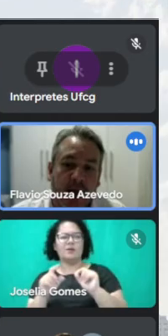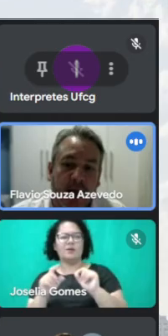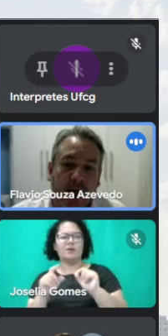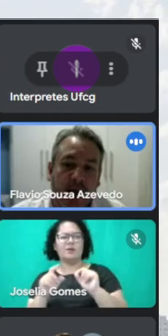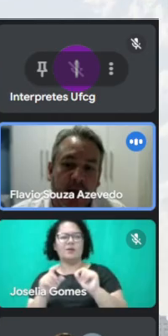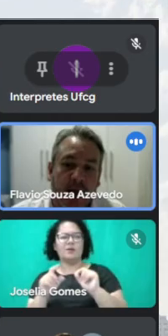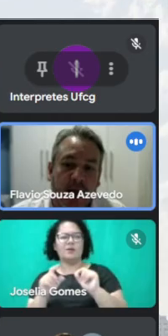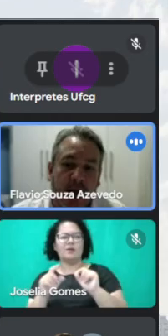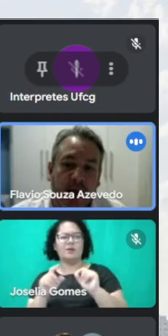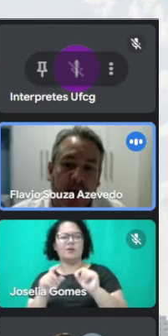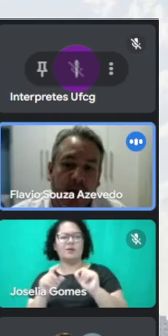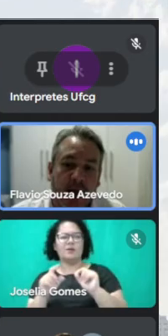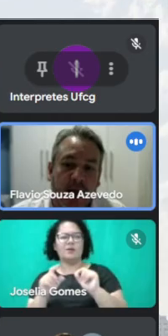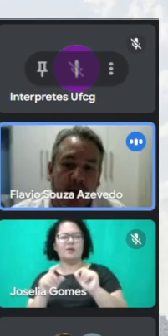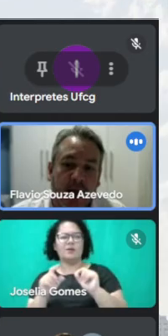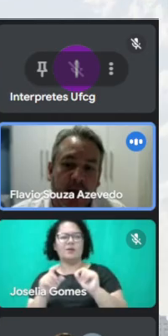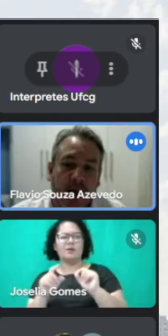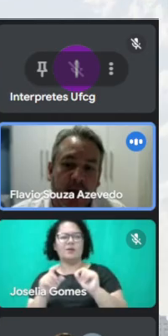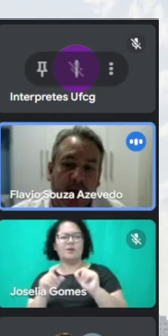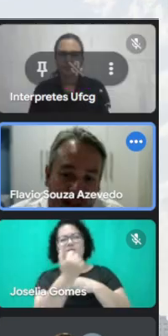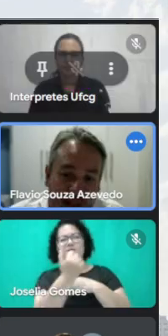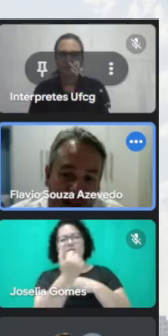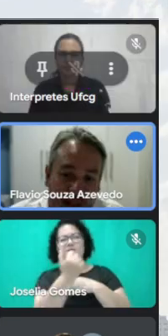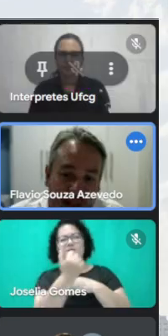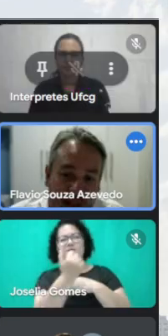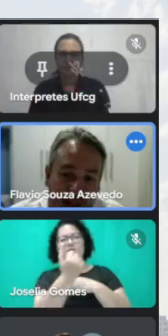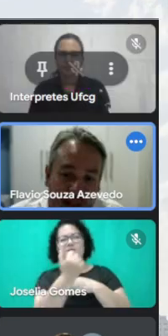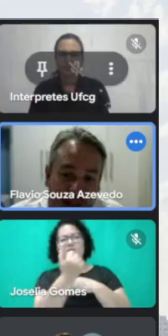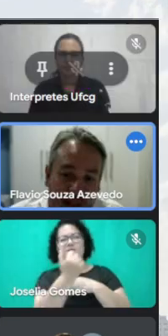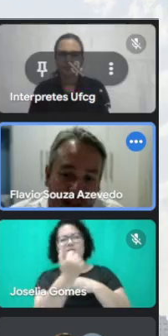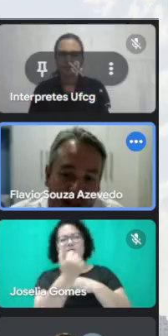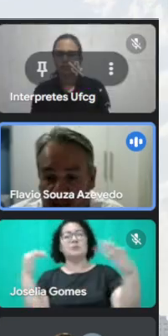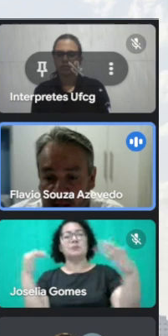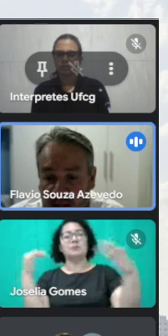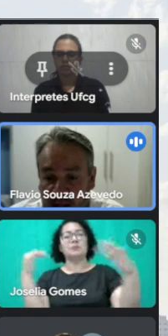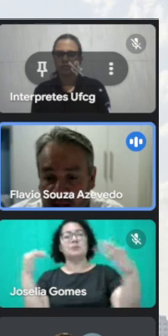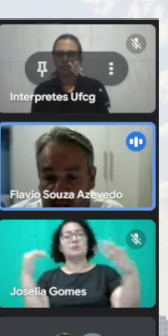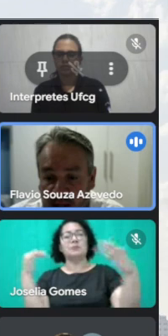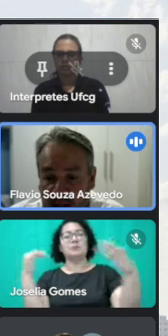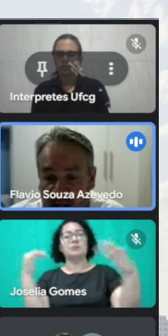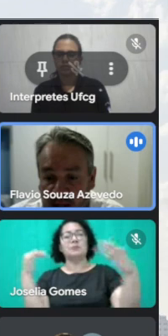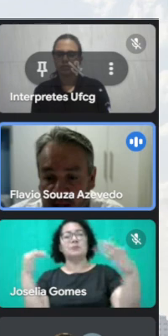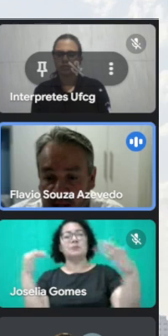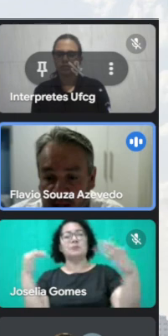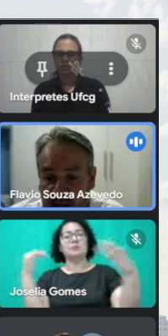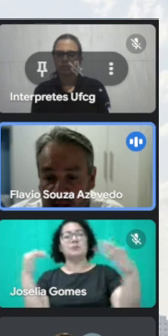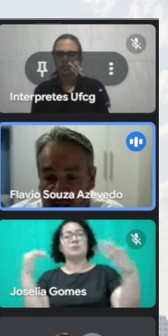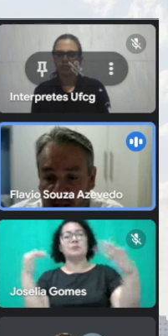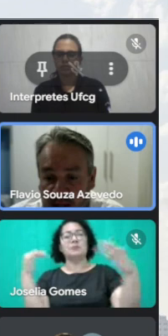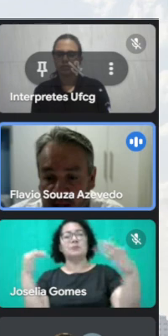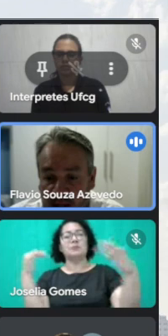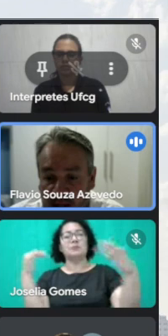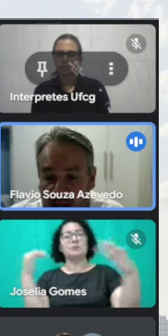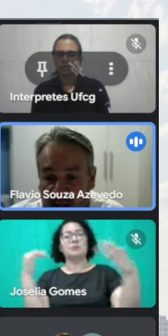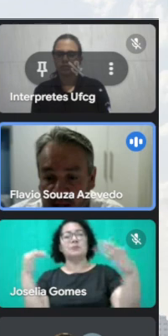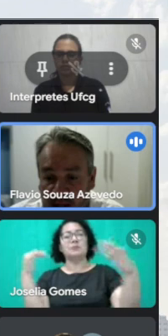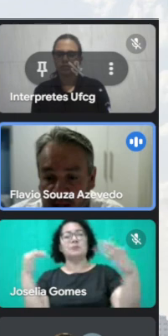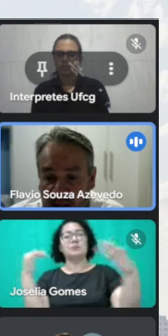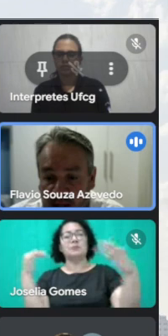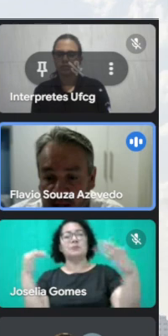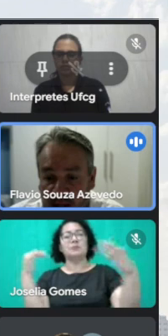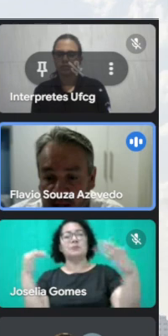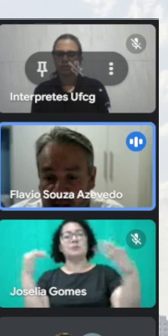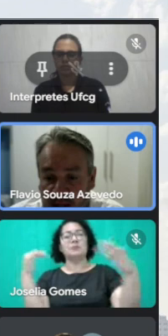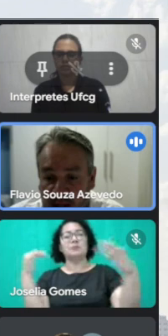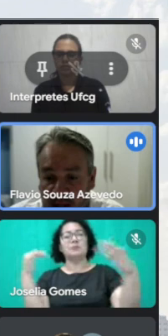trazem consequências, né, para a paisagem, para as cidades, para as áreas urbanas, que são, né, já conhecidas